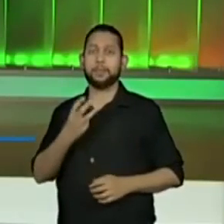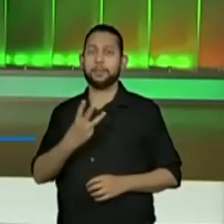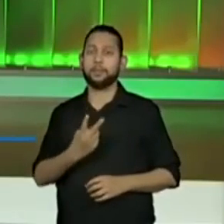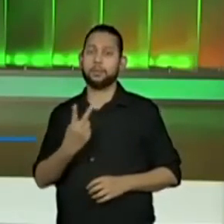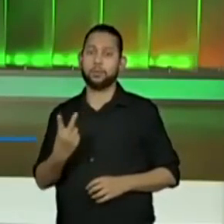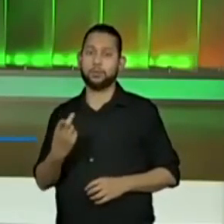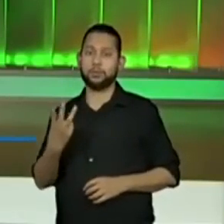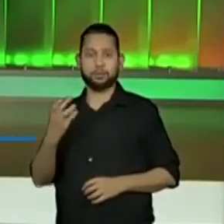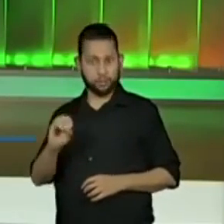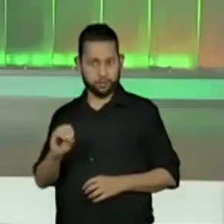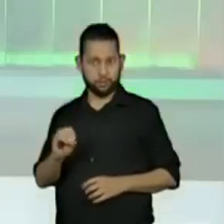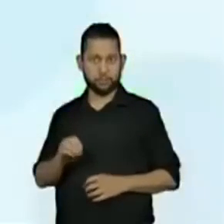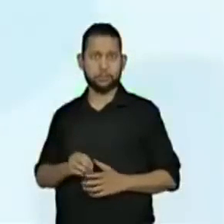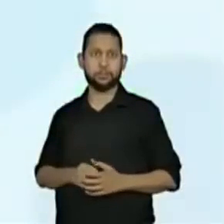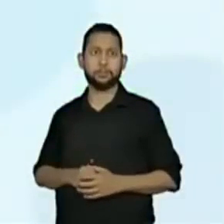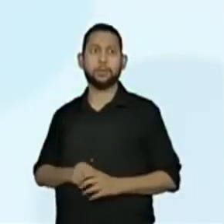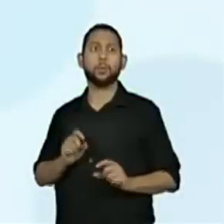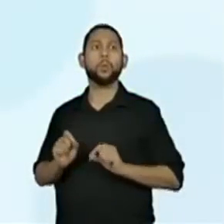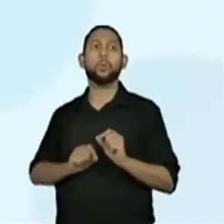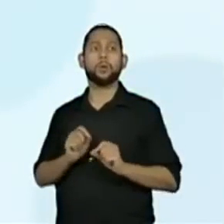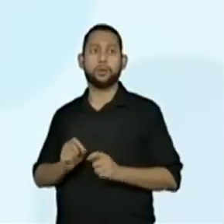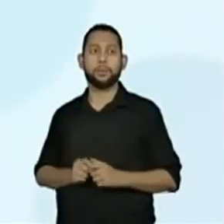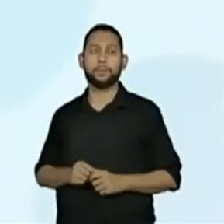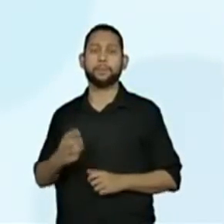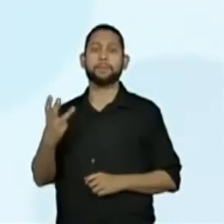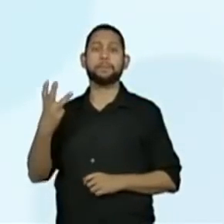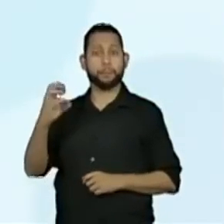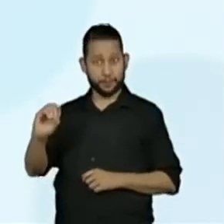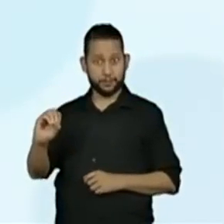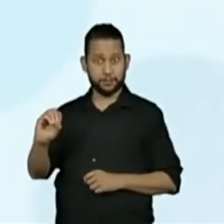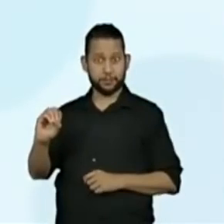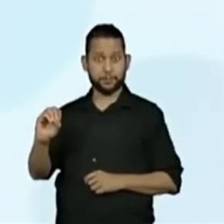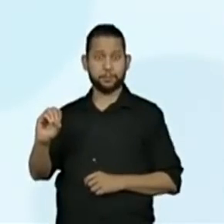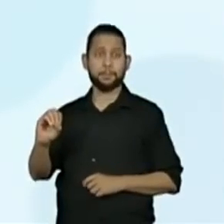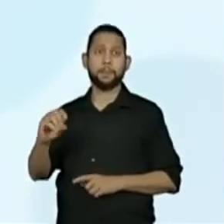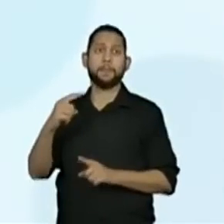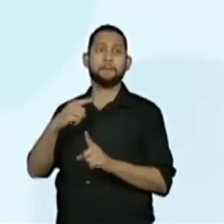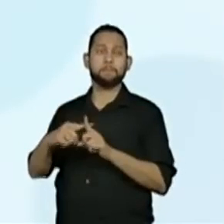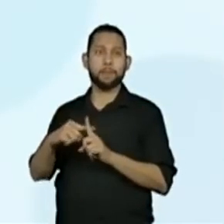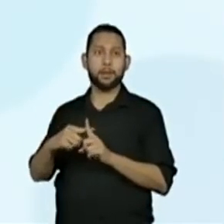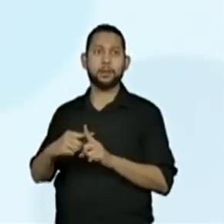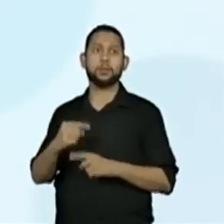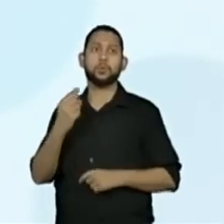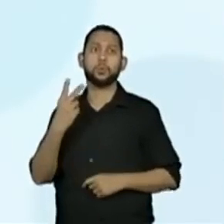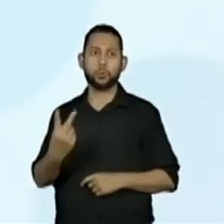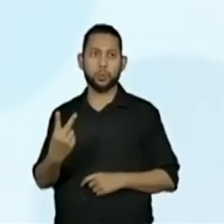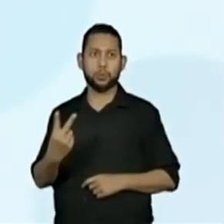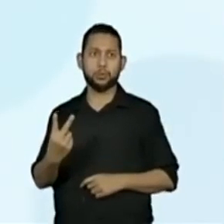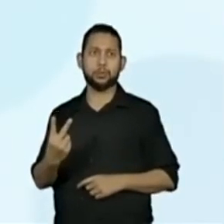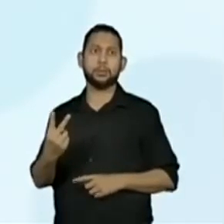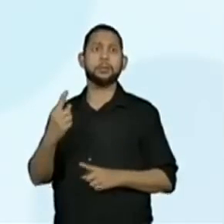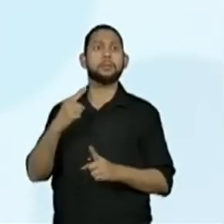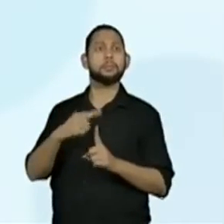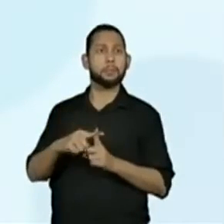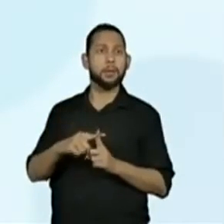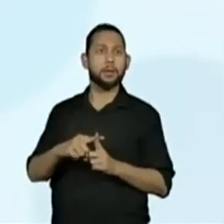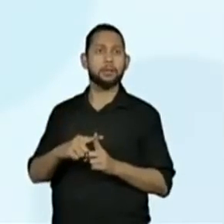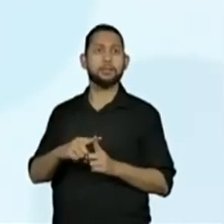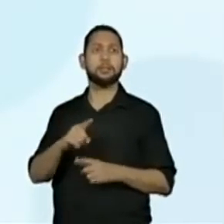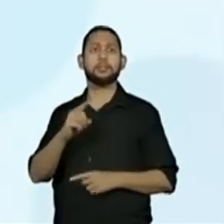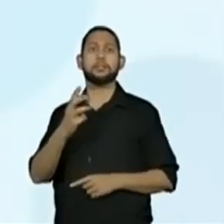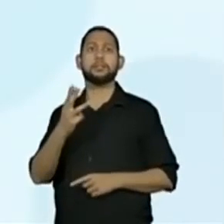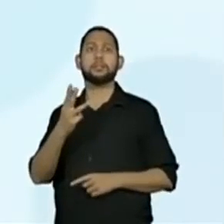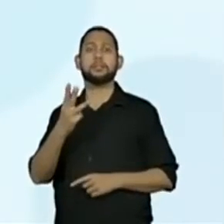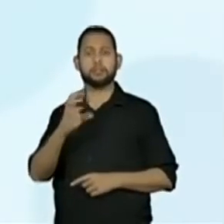32 e 30 aí = 30 + 2 +